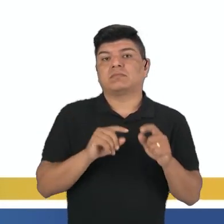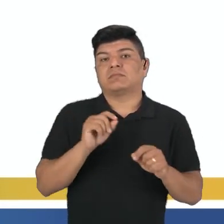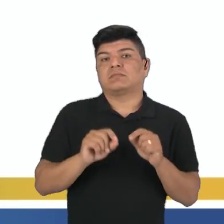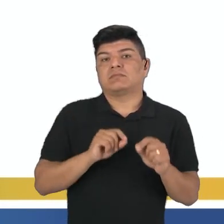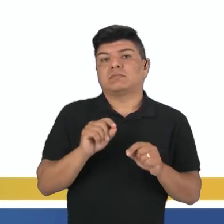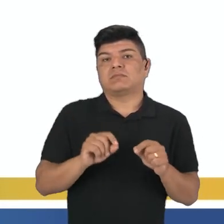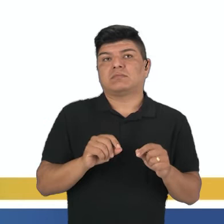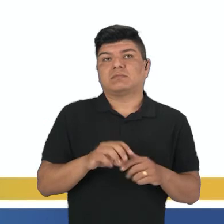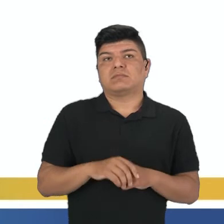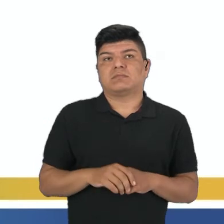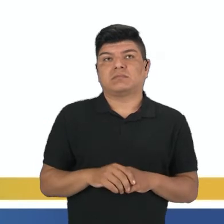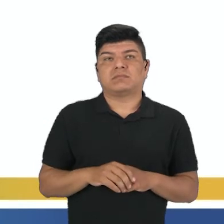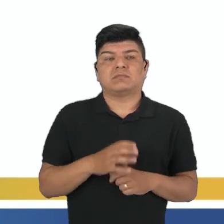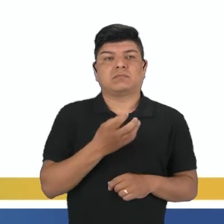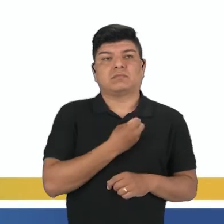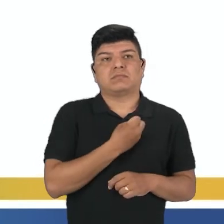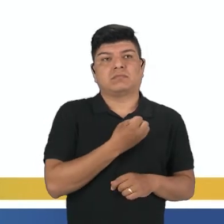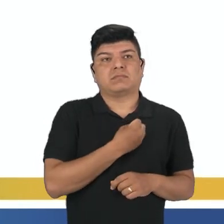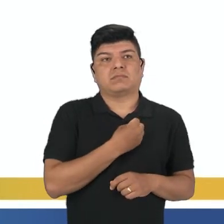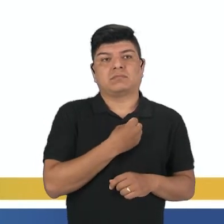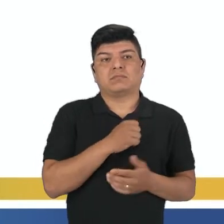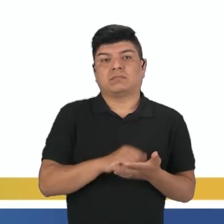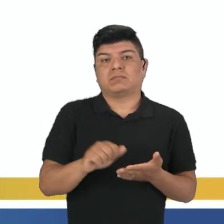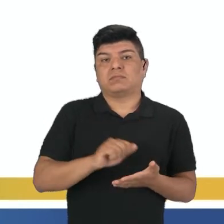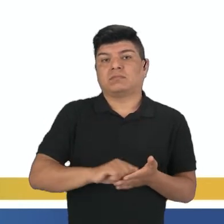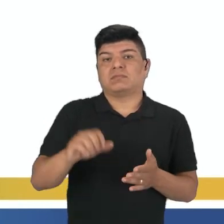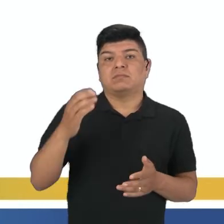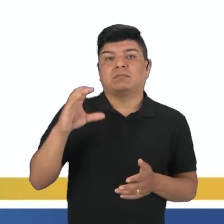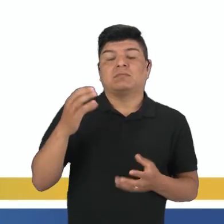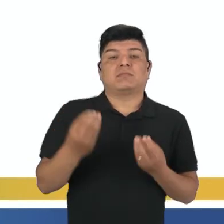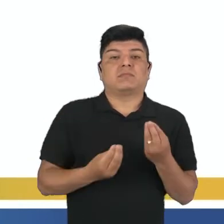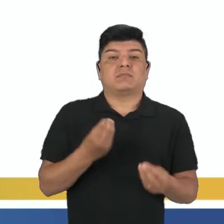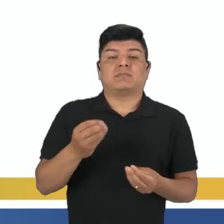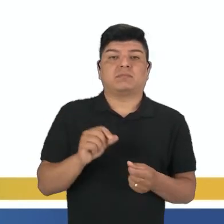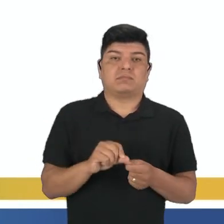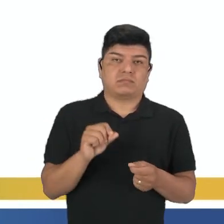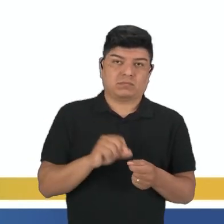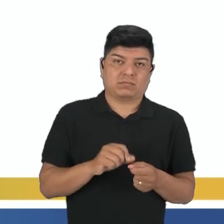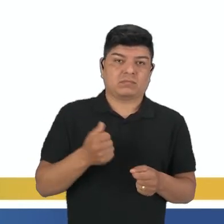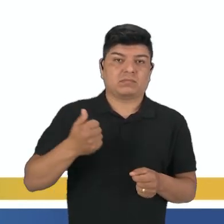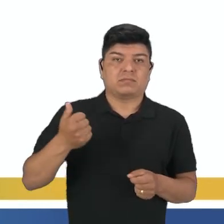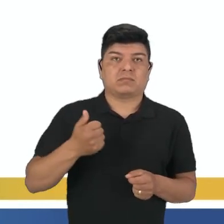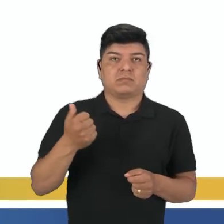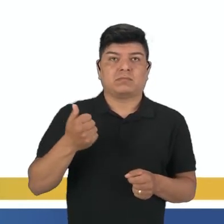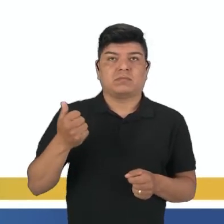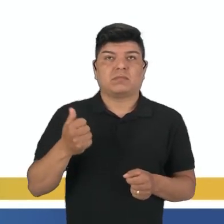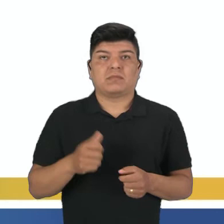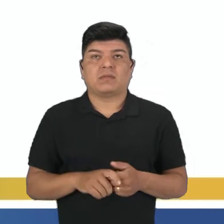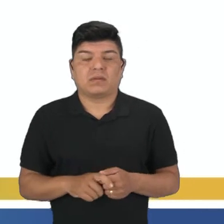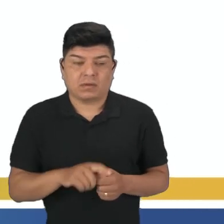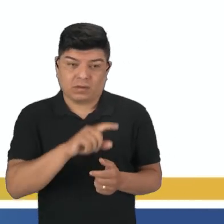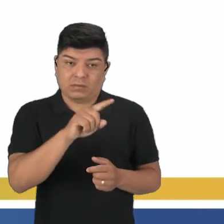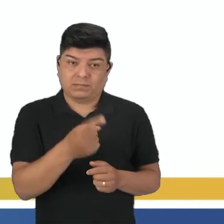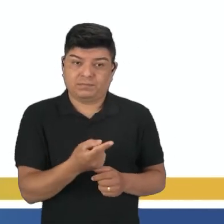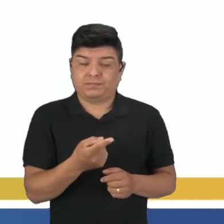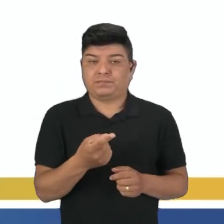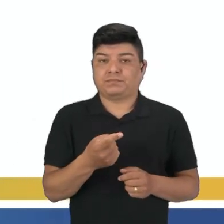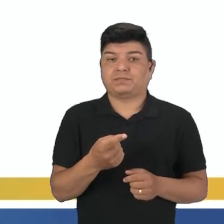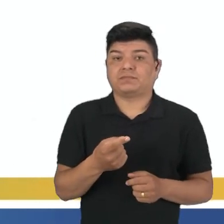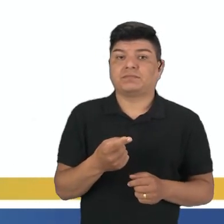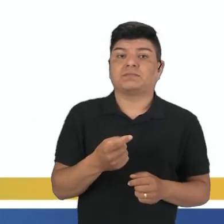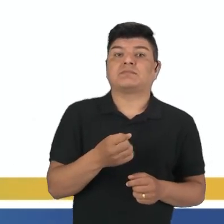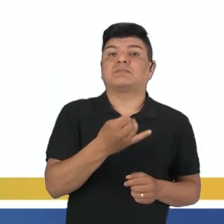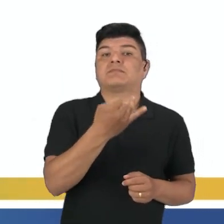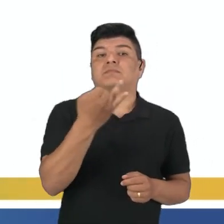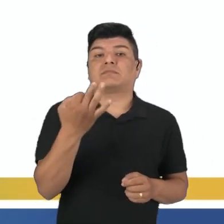colocar, né, esse número em notação científica. Como é que eu vou fazer isso? Primeiro passo, a minha vírgula ela vai